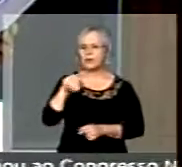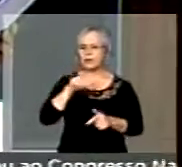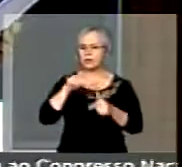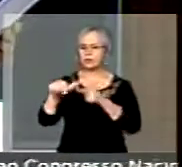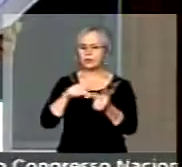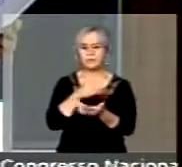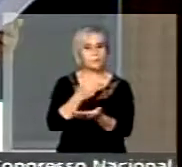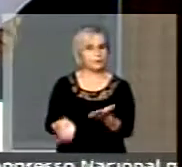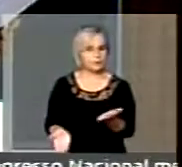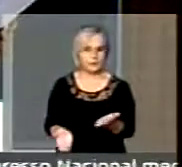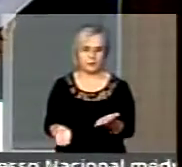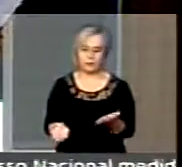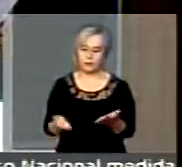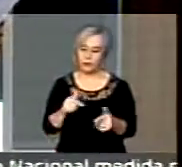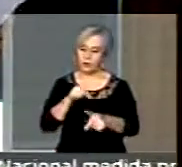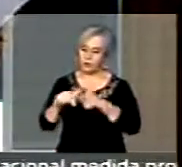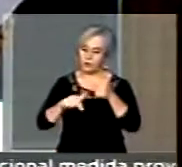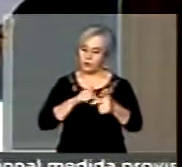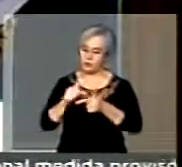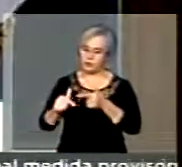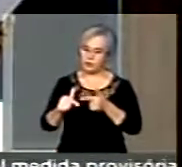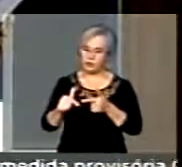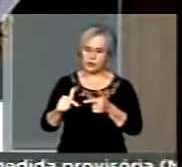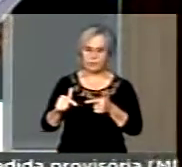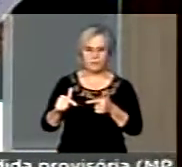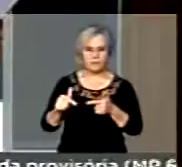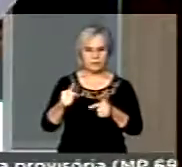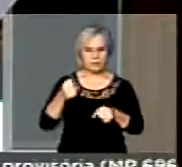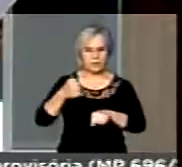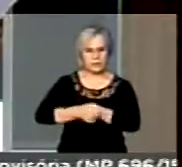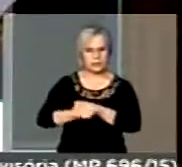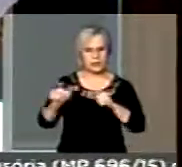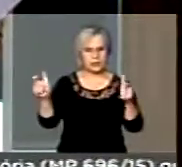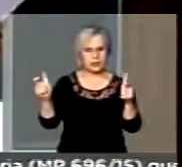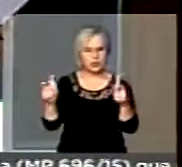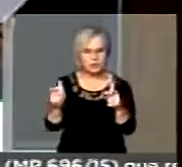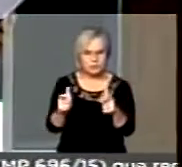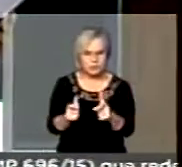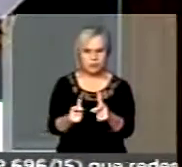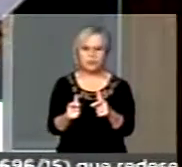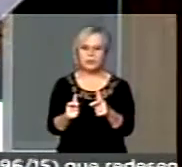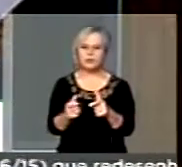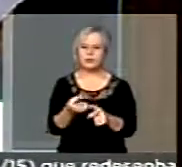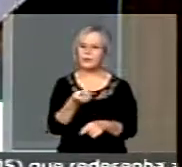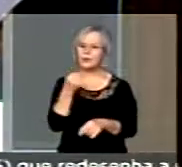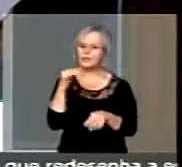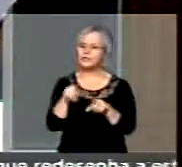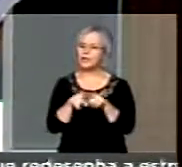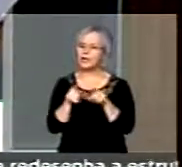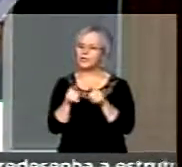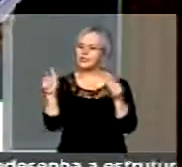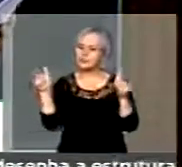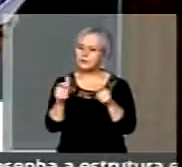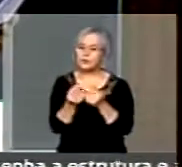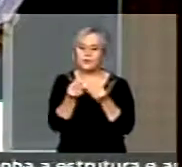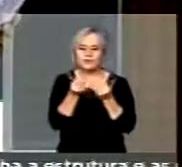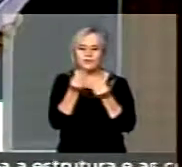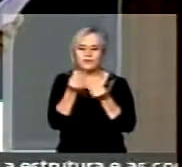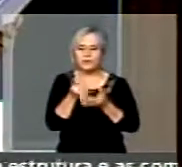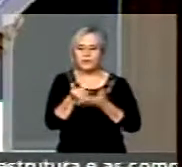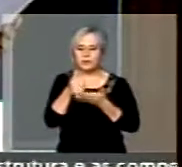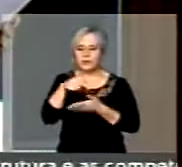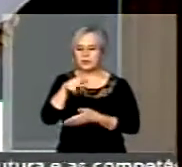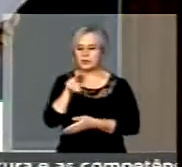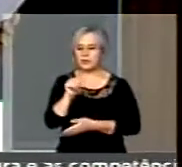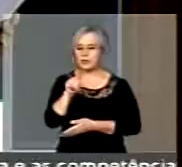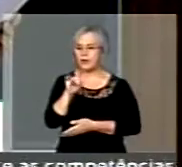trabalho. E os empregos não estão diminuindo só em quantidade, mas também em qualidade. Aquele